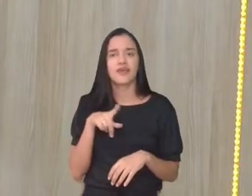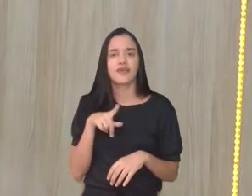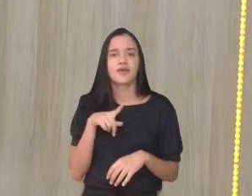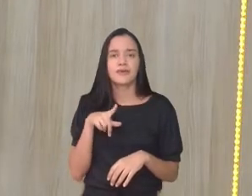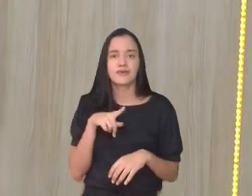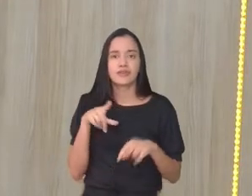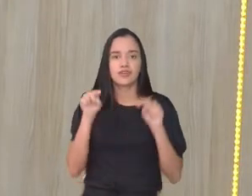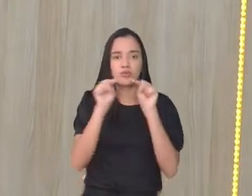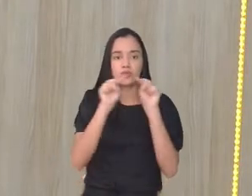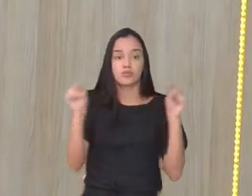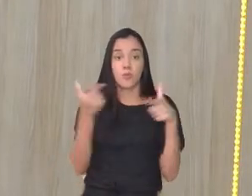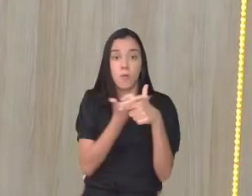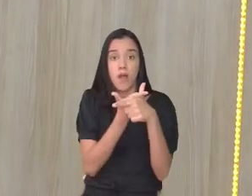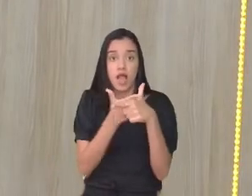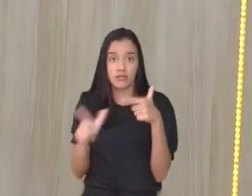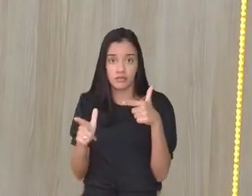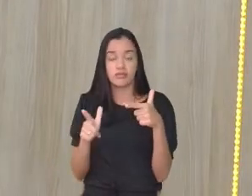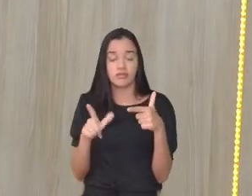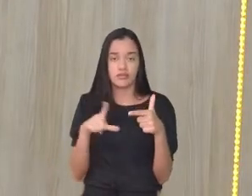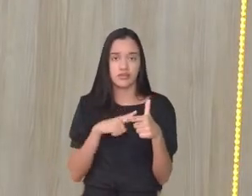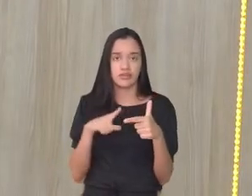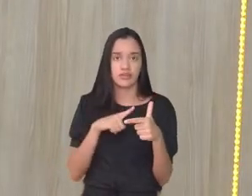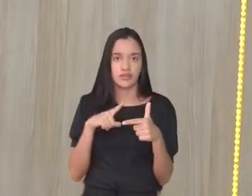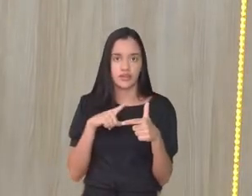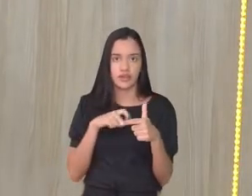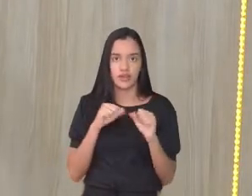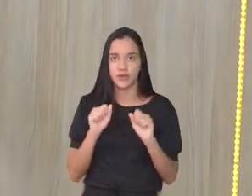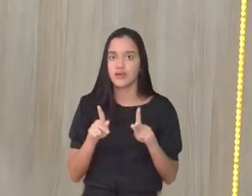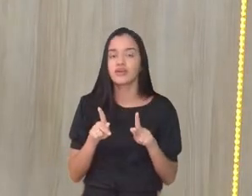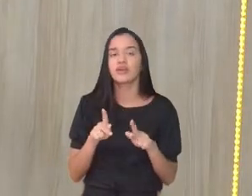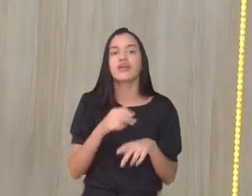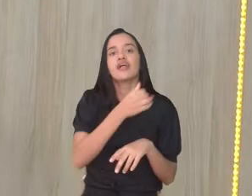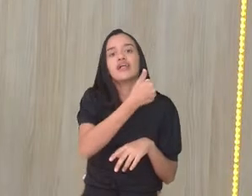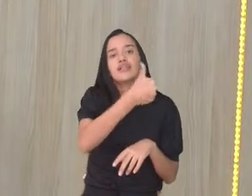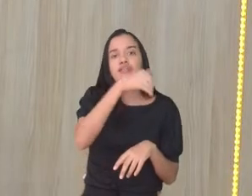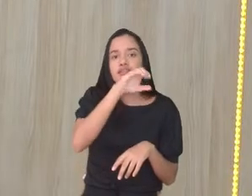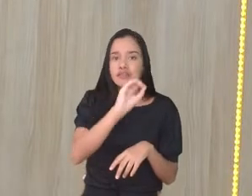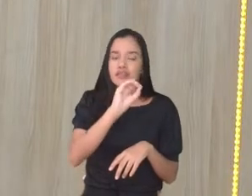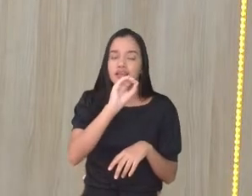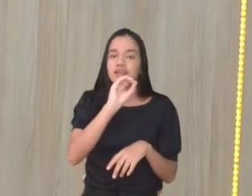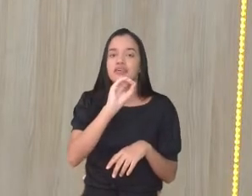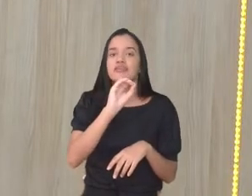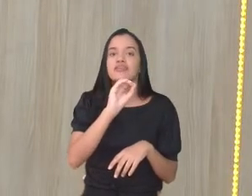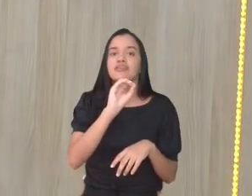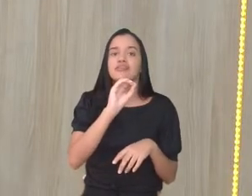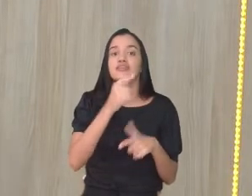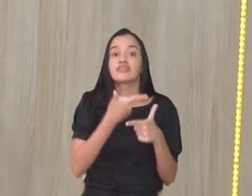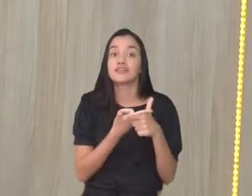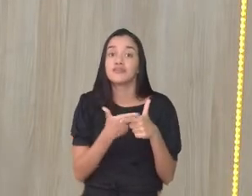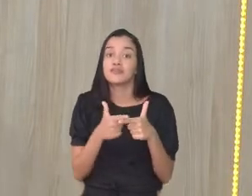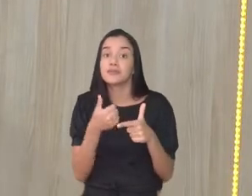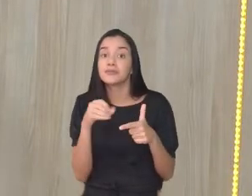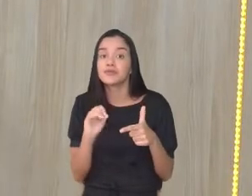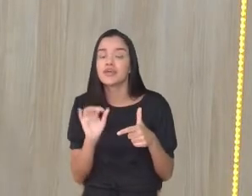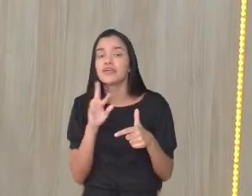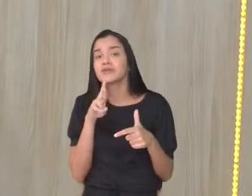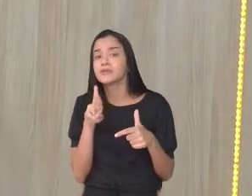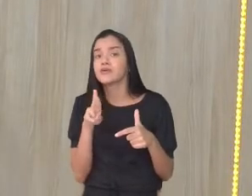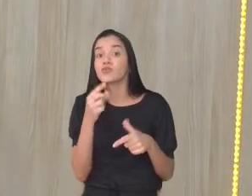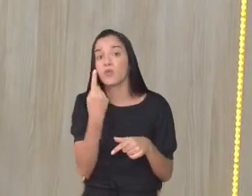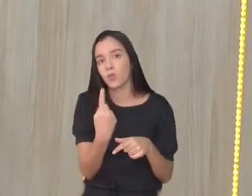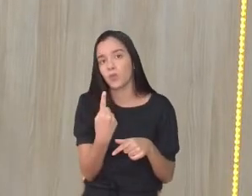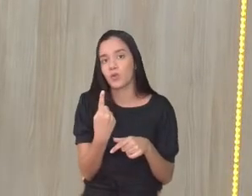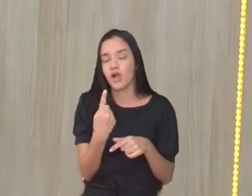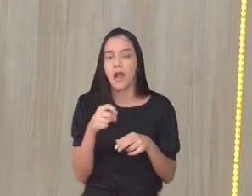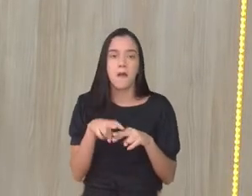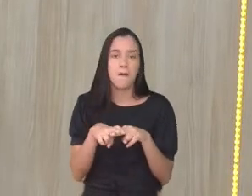divisão, né? Se eu tenho uma divisão, tá? 10 dividido por 10 dá igual a quanto? Dá igual a 1.